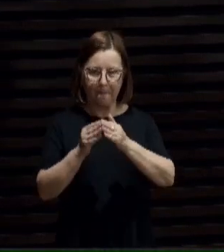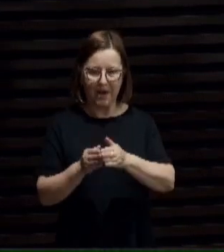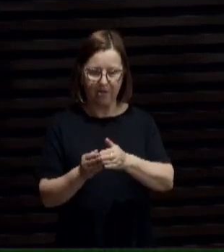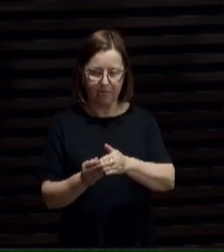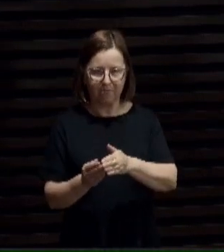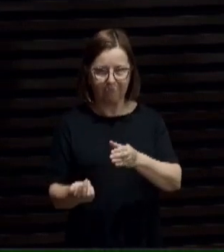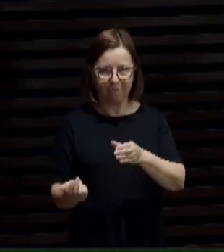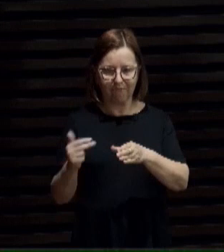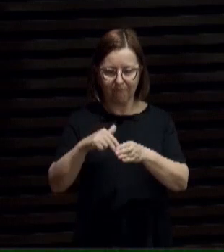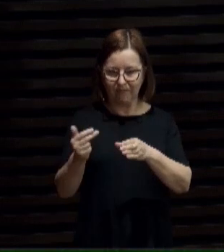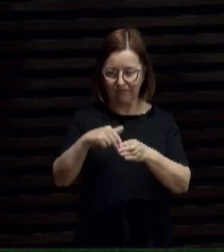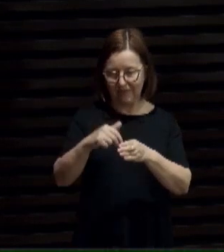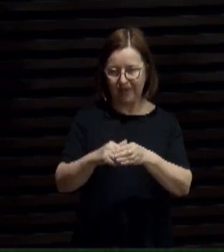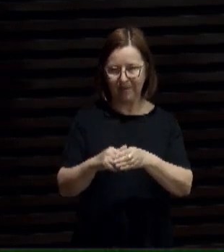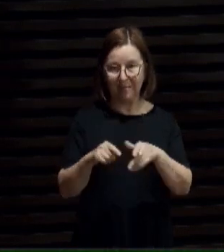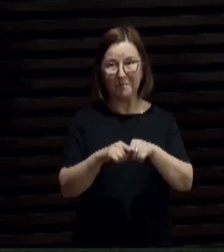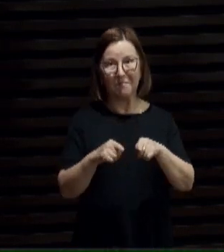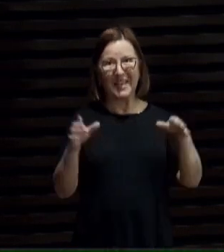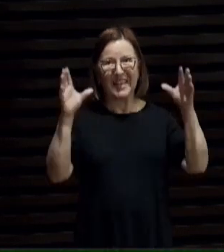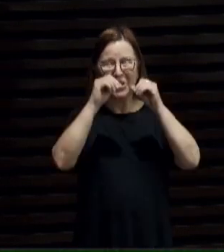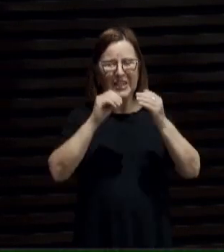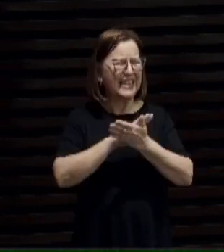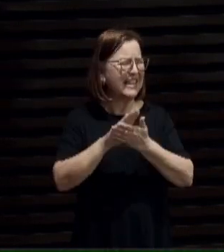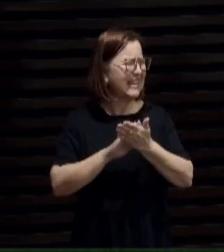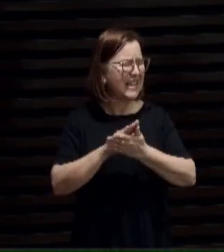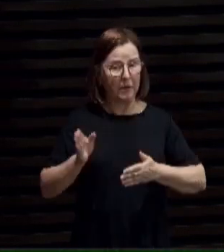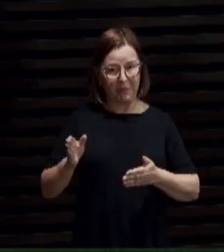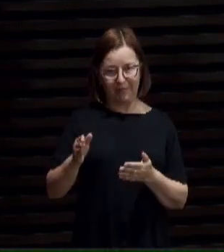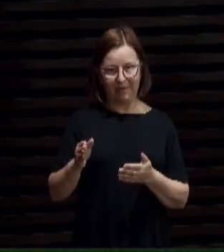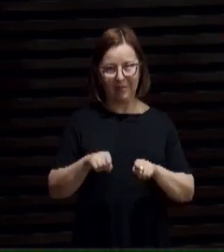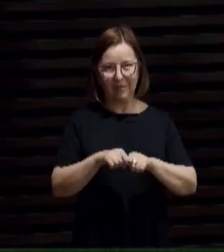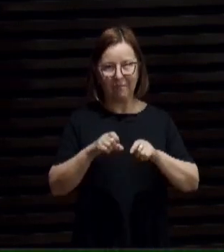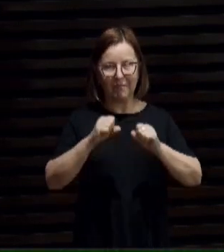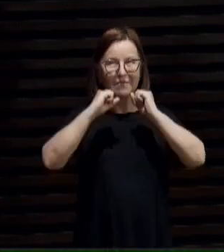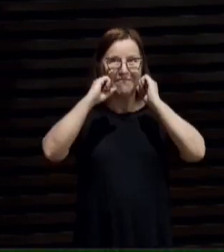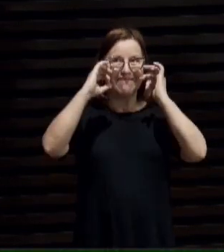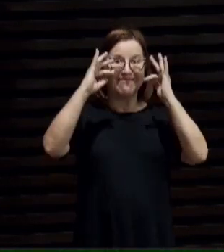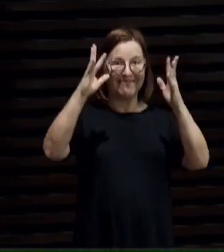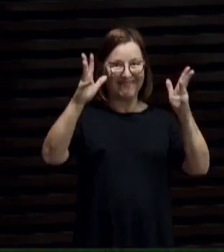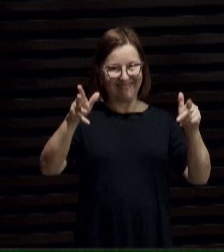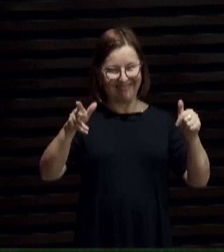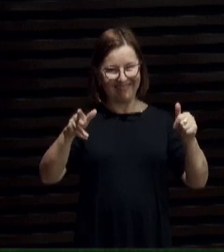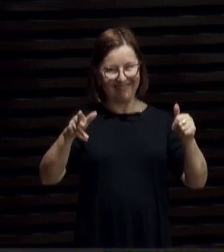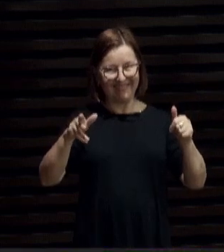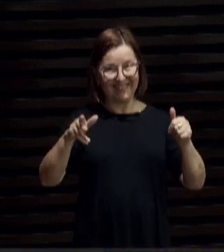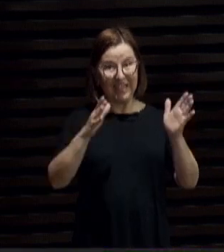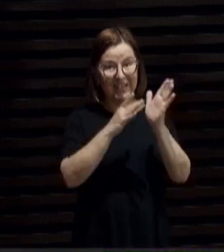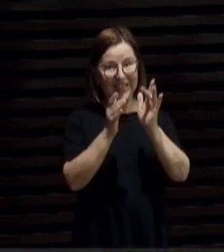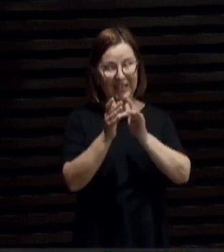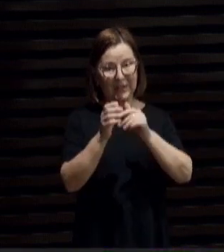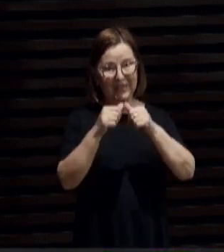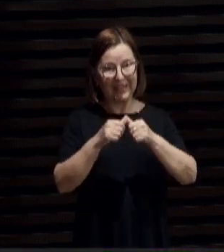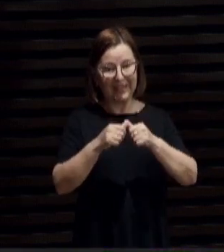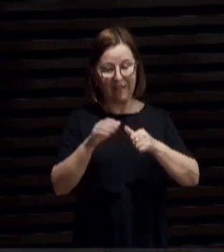noite nada apanharam. Mas ao clarear da madrugada, estava Jesus na praia.